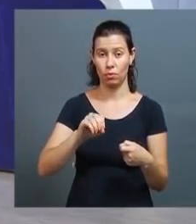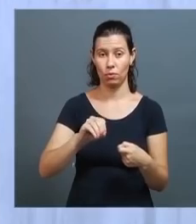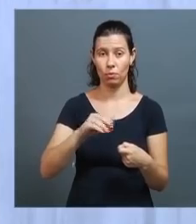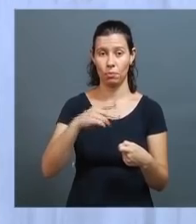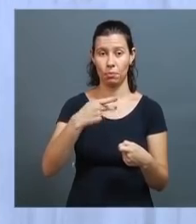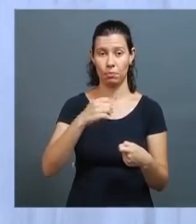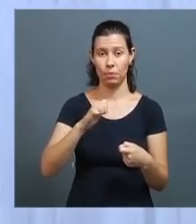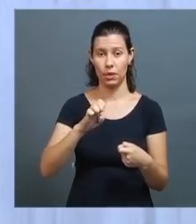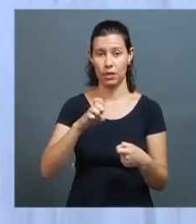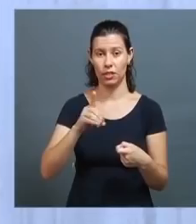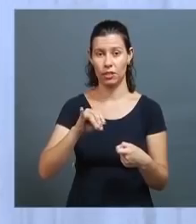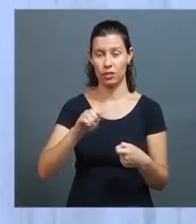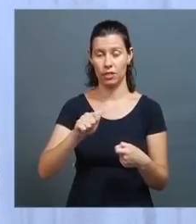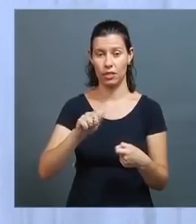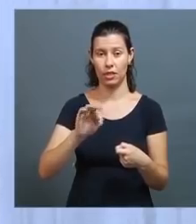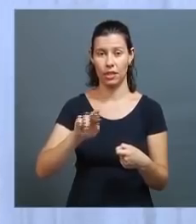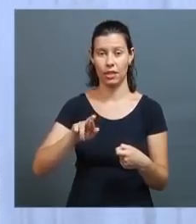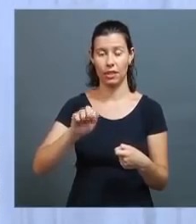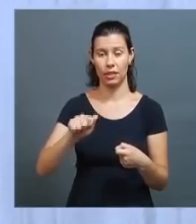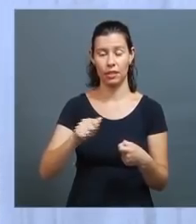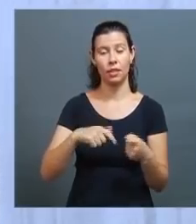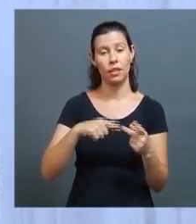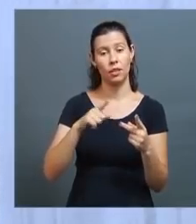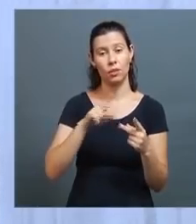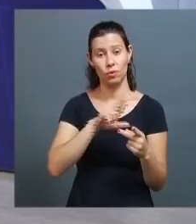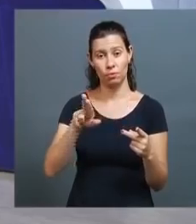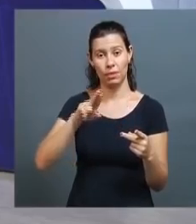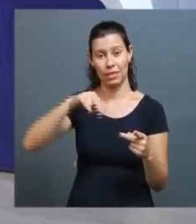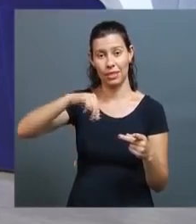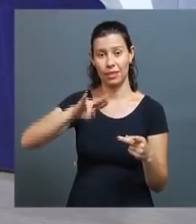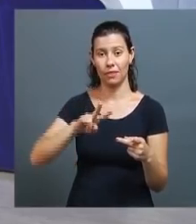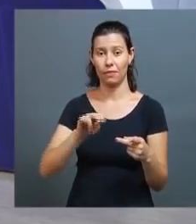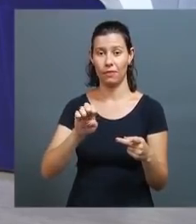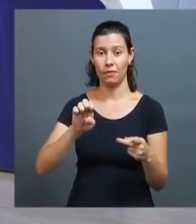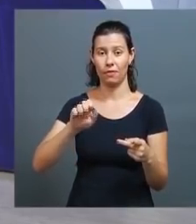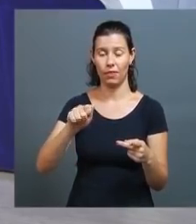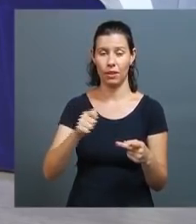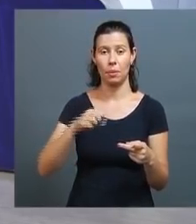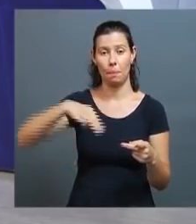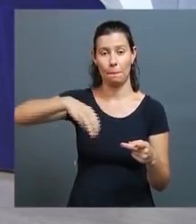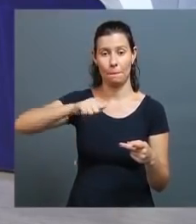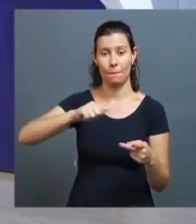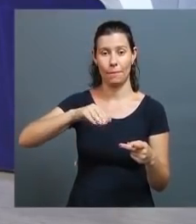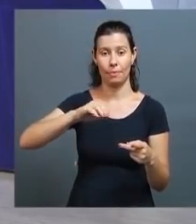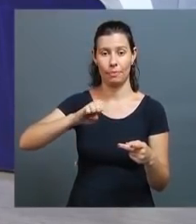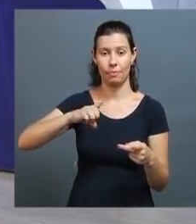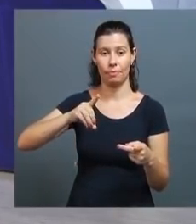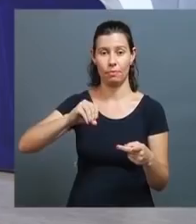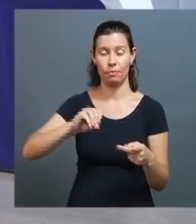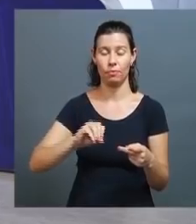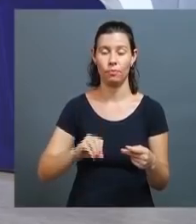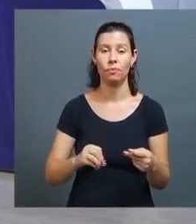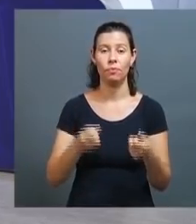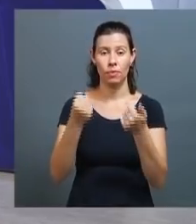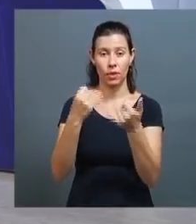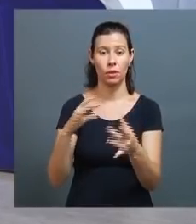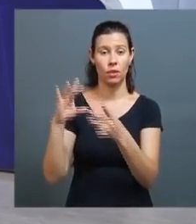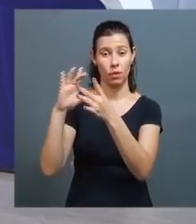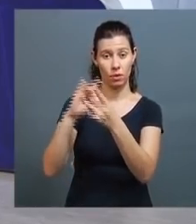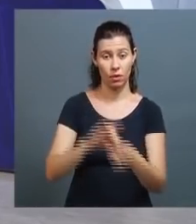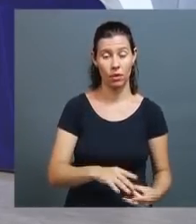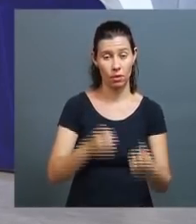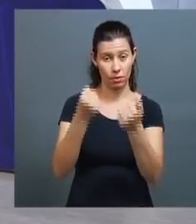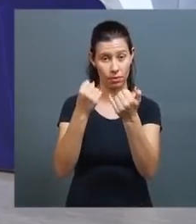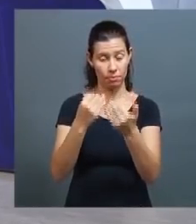Obrigada, doutora Nívia, pela presença também. Obrigada. Para a gente contextualizar, acho que é preciso entender o que, que é